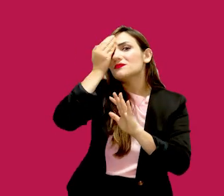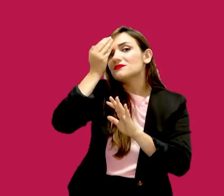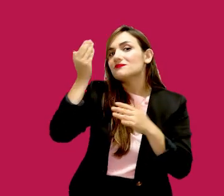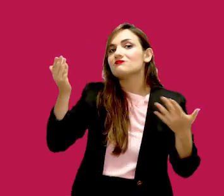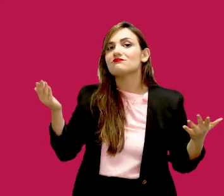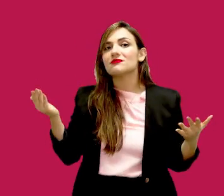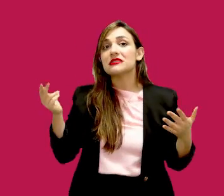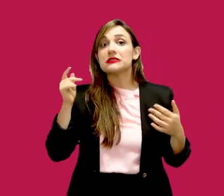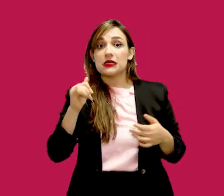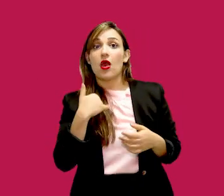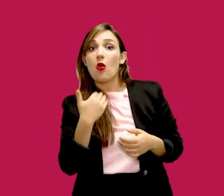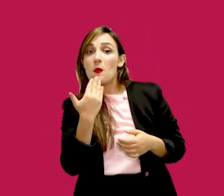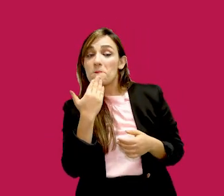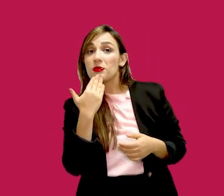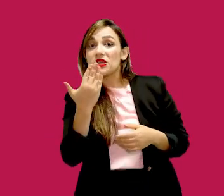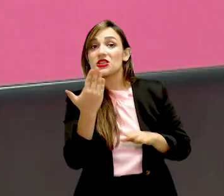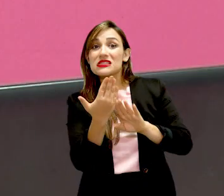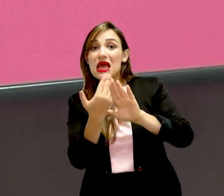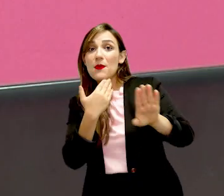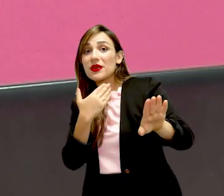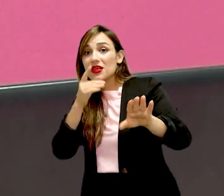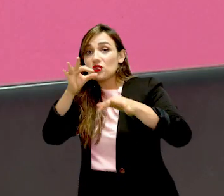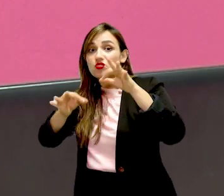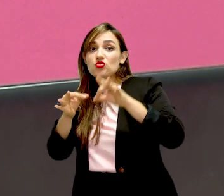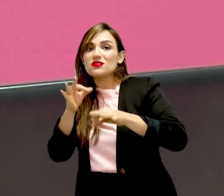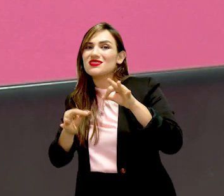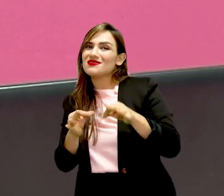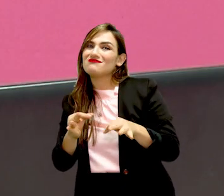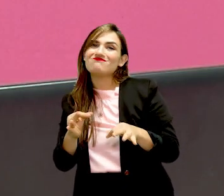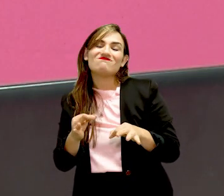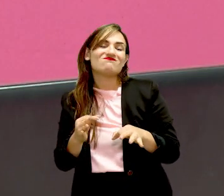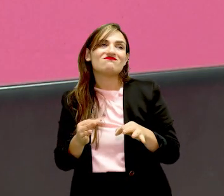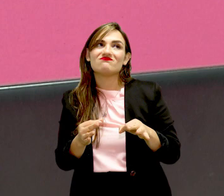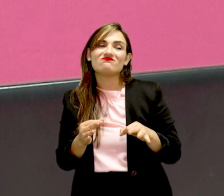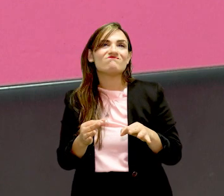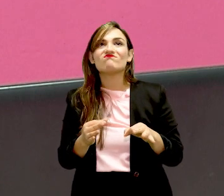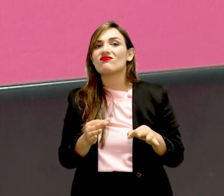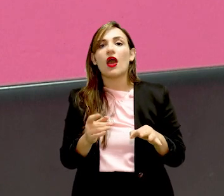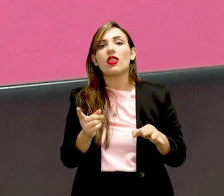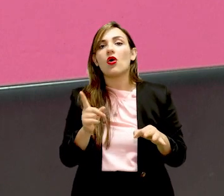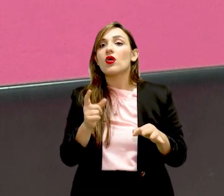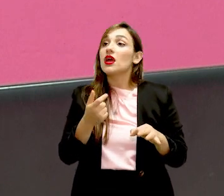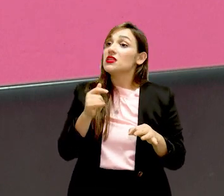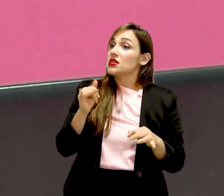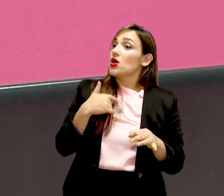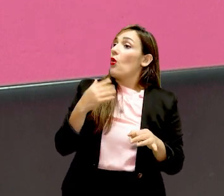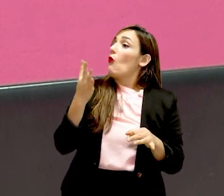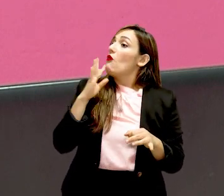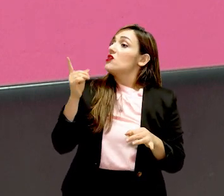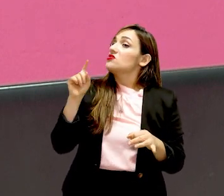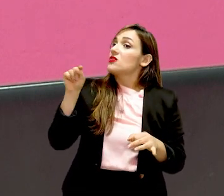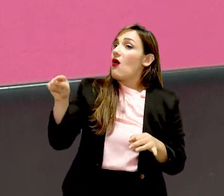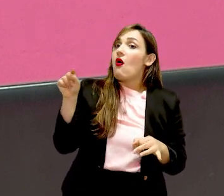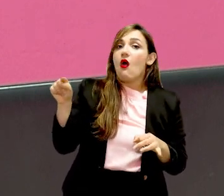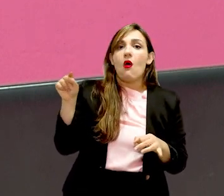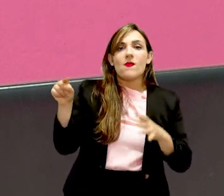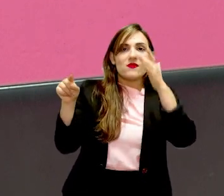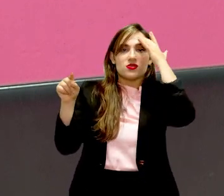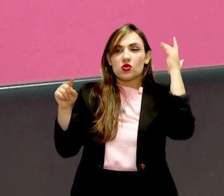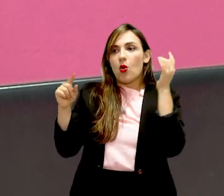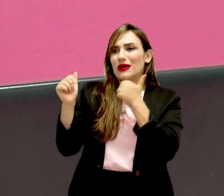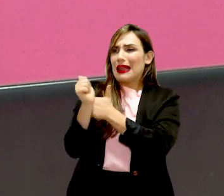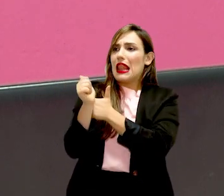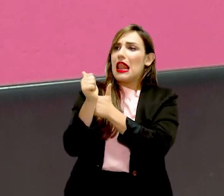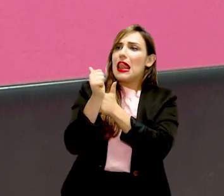urgência prevista na Lei Maria da Penha. É isso que eu gostaria até do complemento da doutora Jaqueline, porque nós temos agora